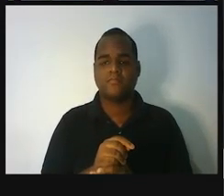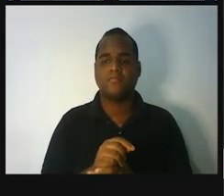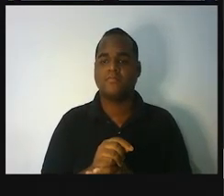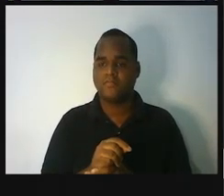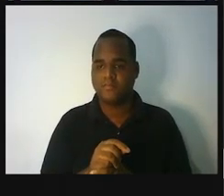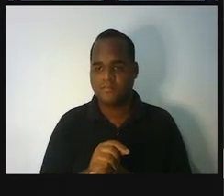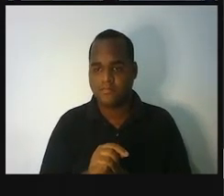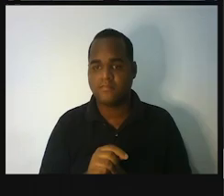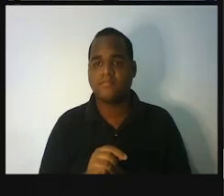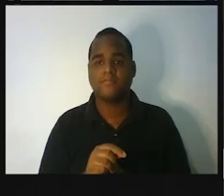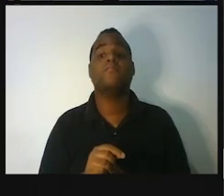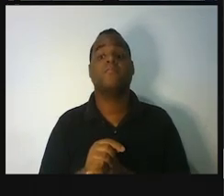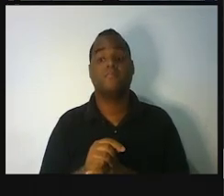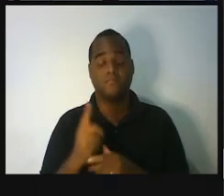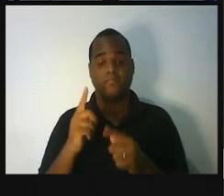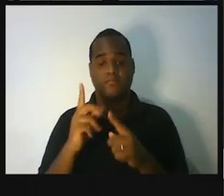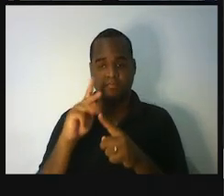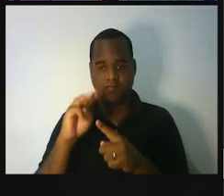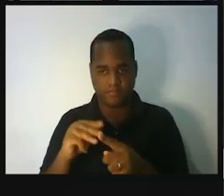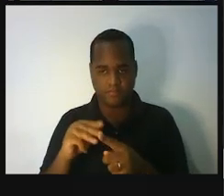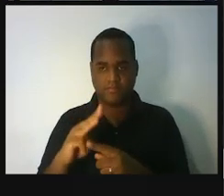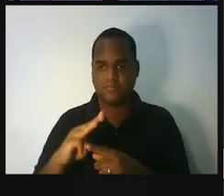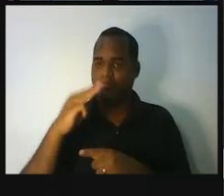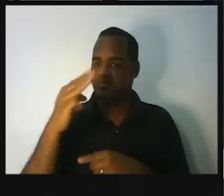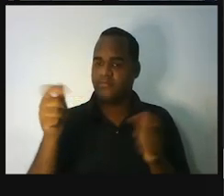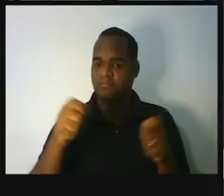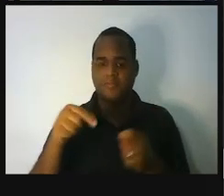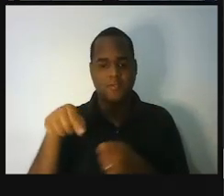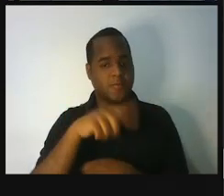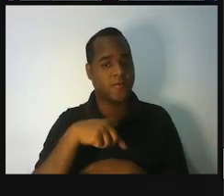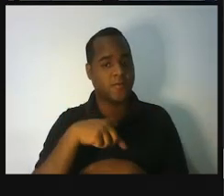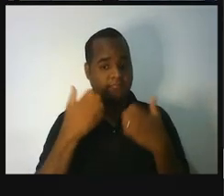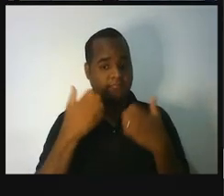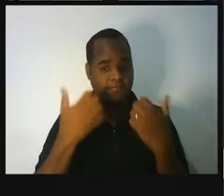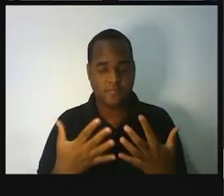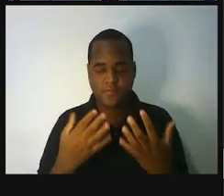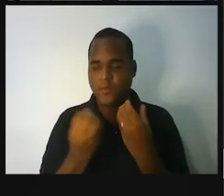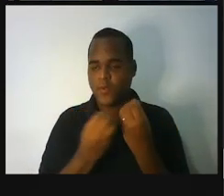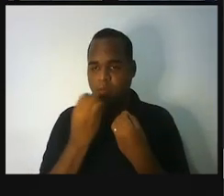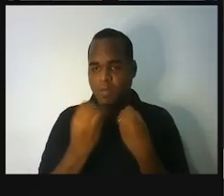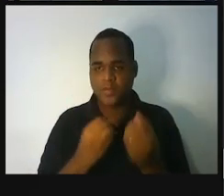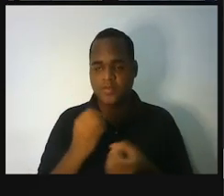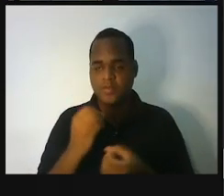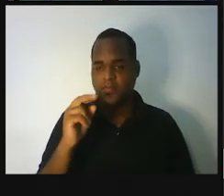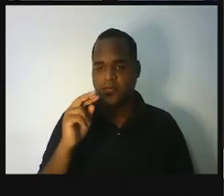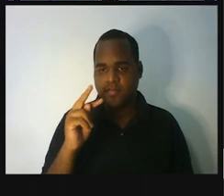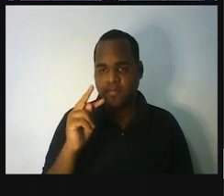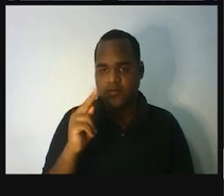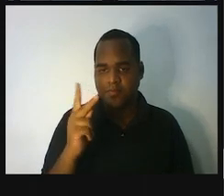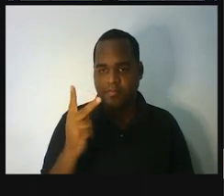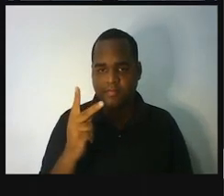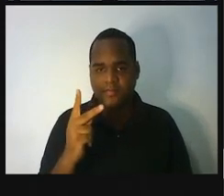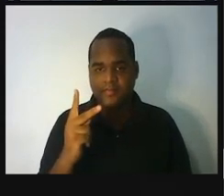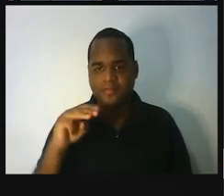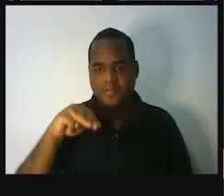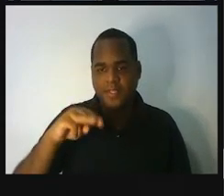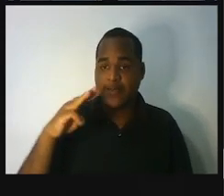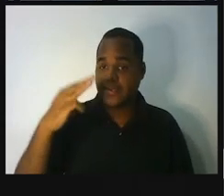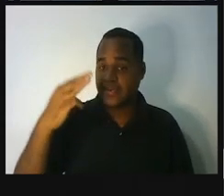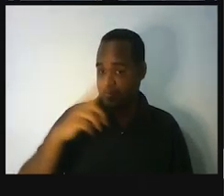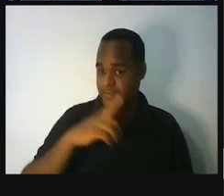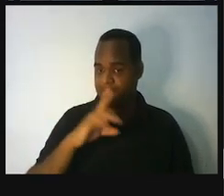Então, hectômetro cúbico, a gente vai para. Hectômetro cúbico vai para a direita